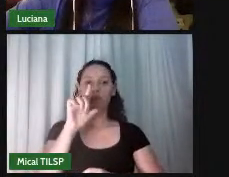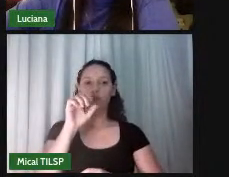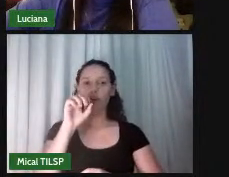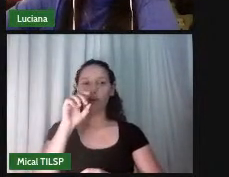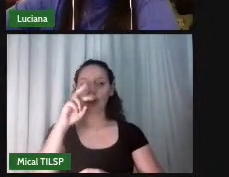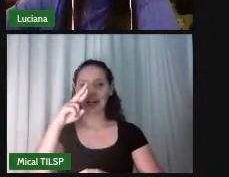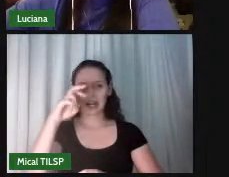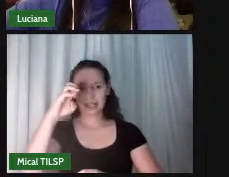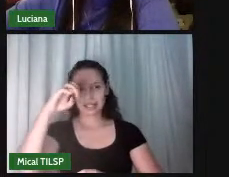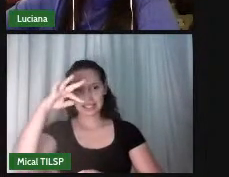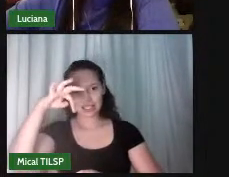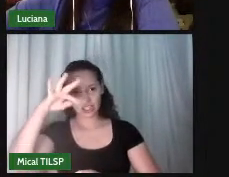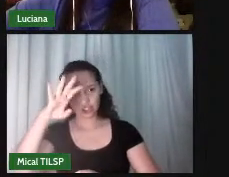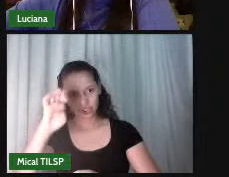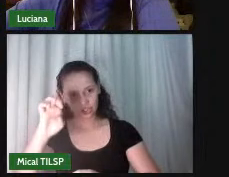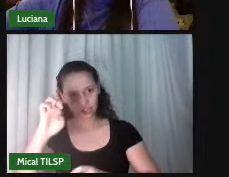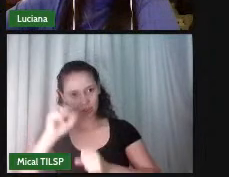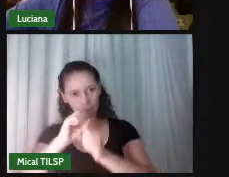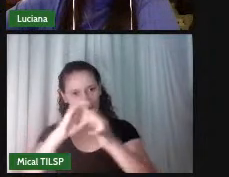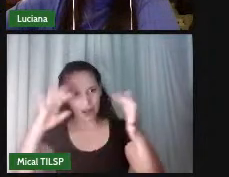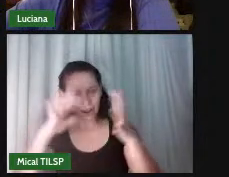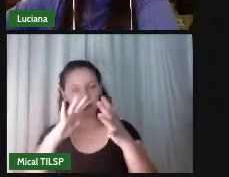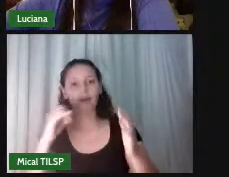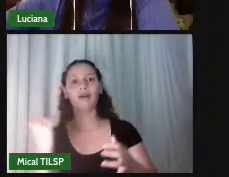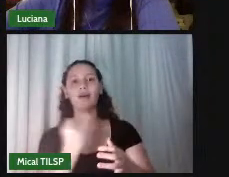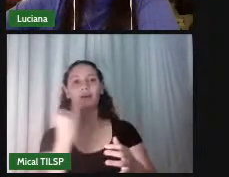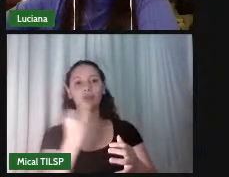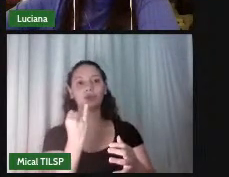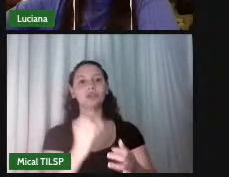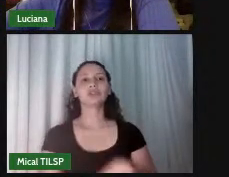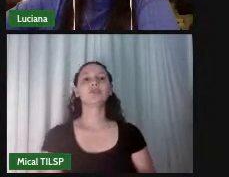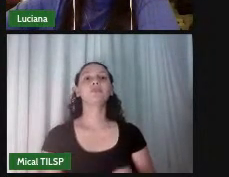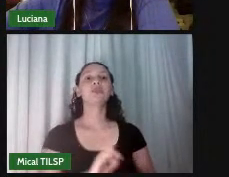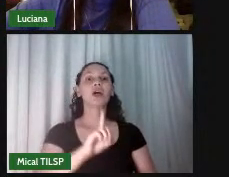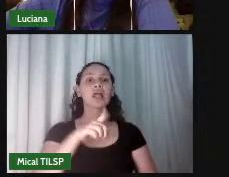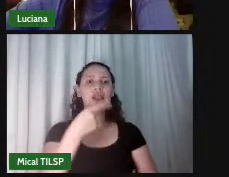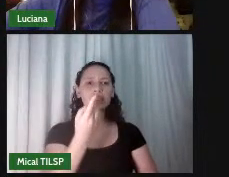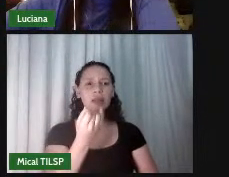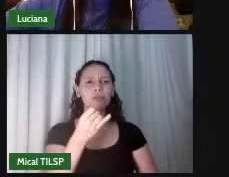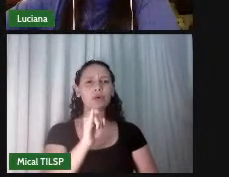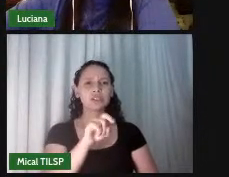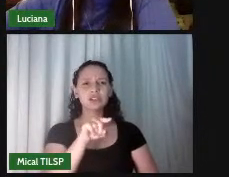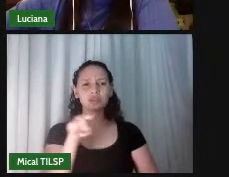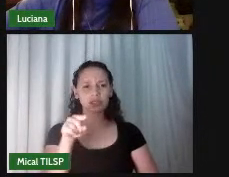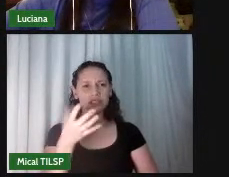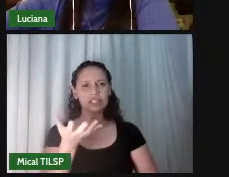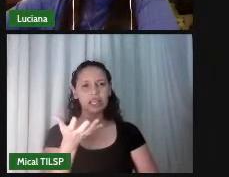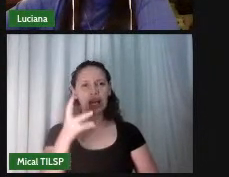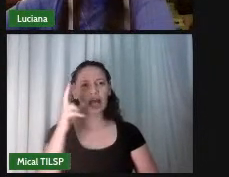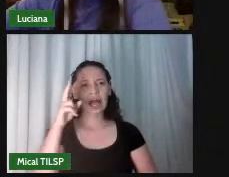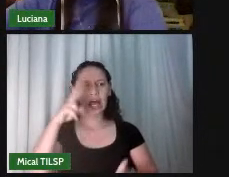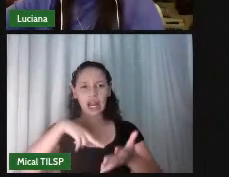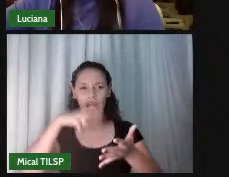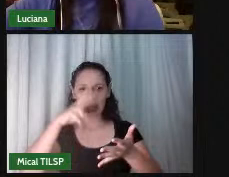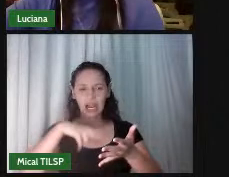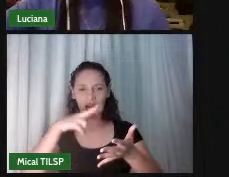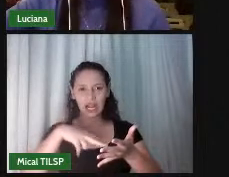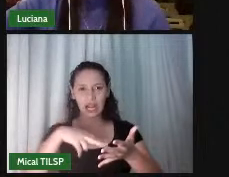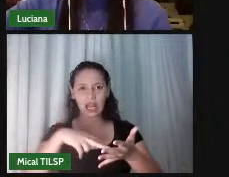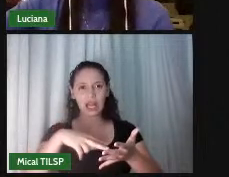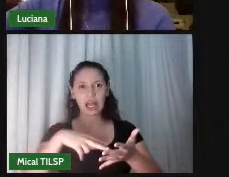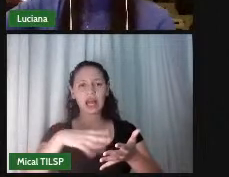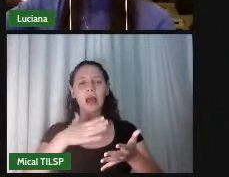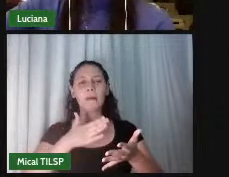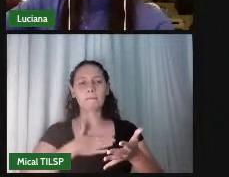Então, aqui, se vocês depois quiserem ler com detalhes, aqui estão os artigos, tá? Que é com uso de